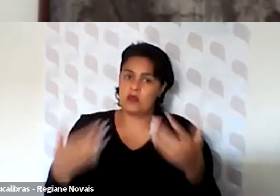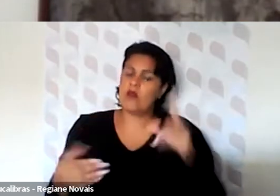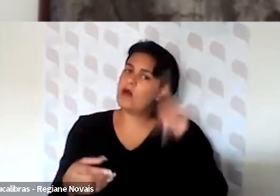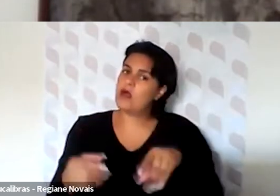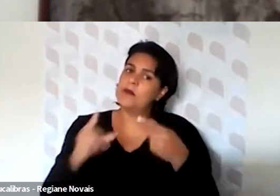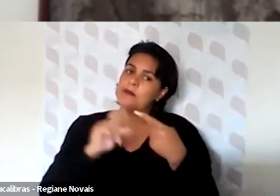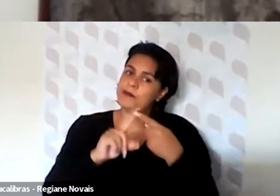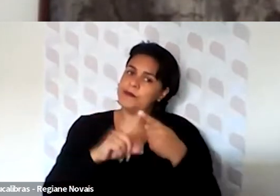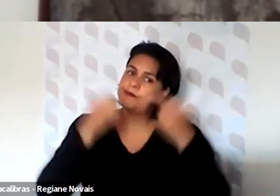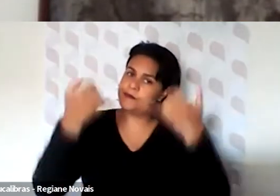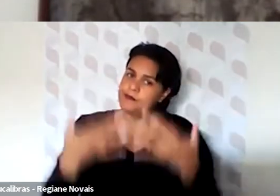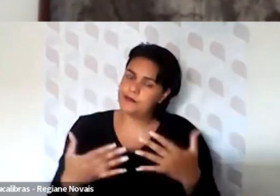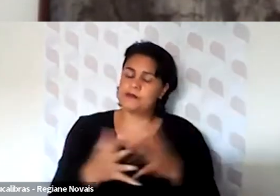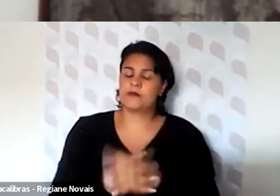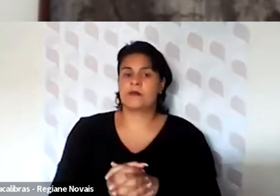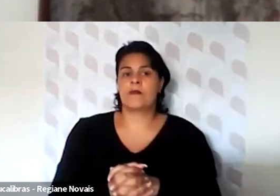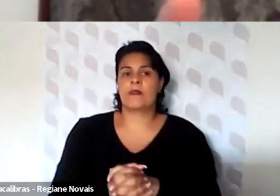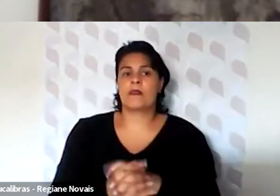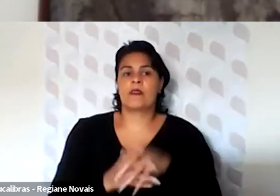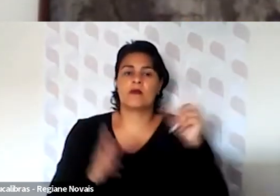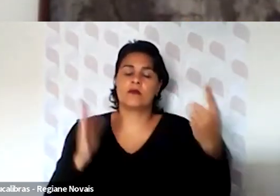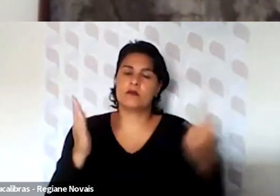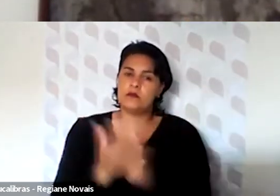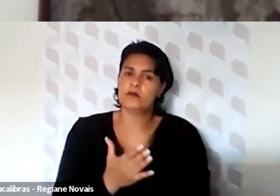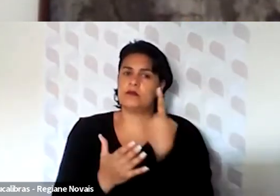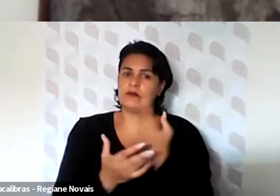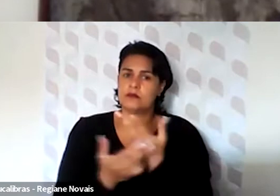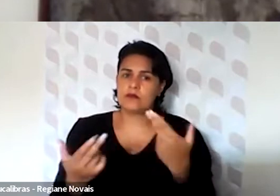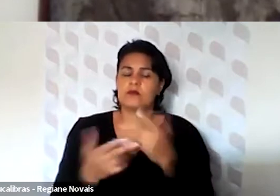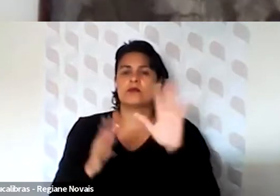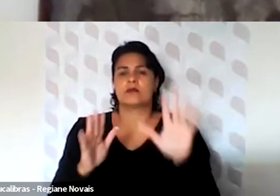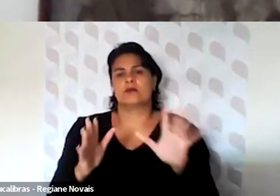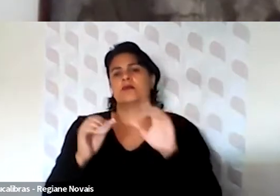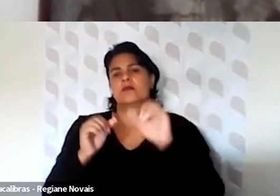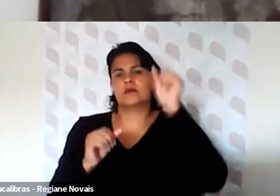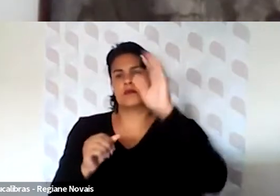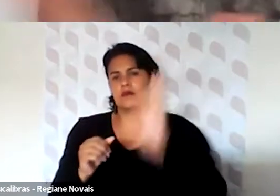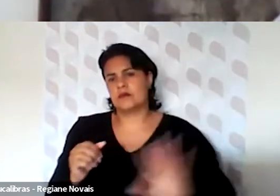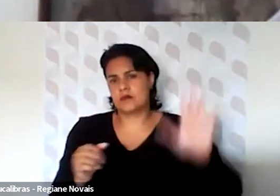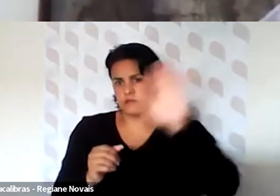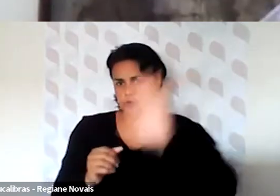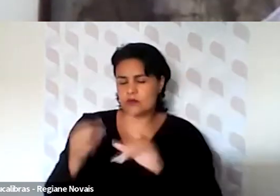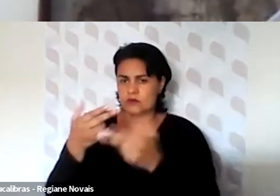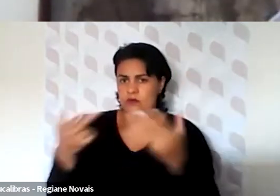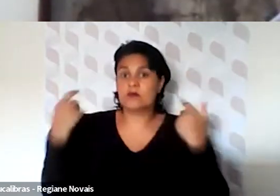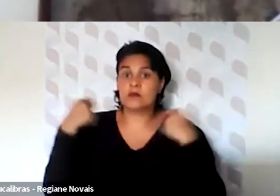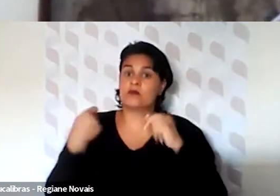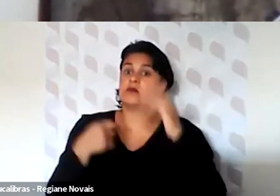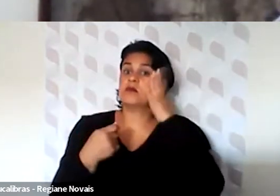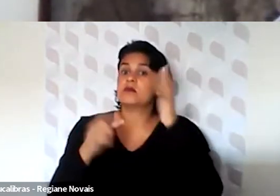acho que, quando vocês me perguntam sobre o papel do subnacional, nacional, etc., é preciso ter conta do que está acontecendo no mundo,